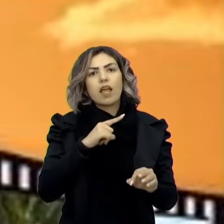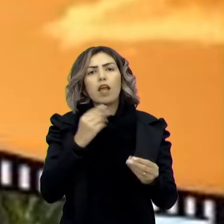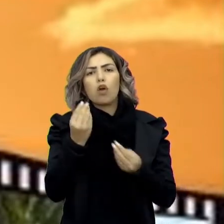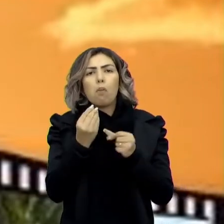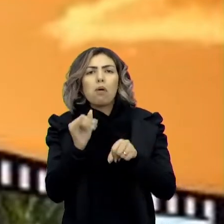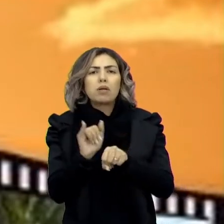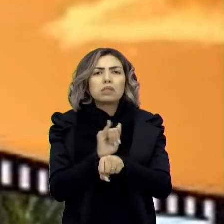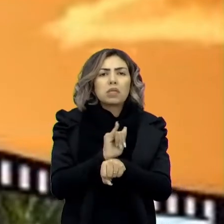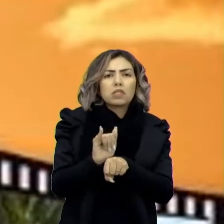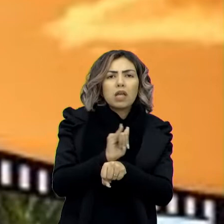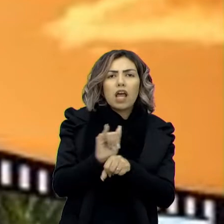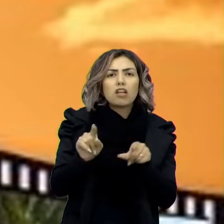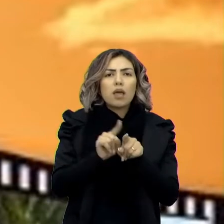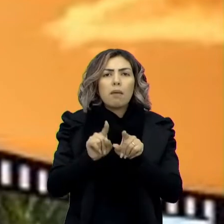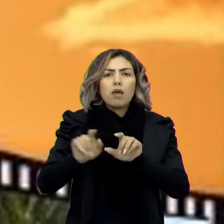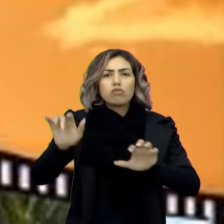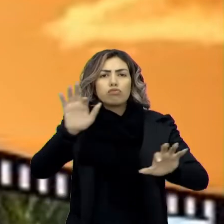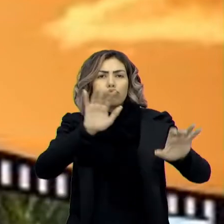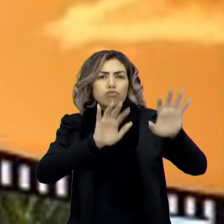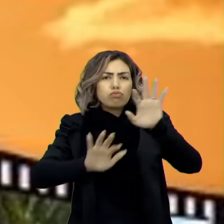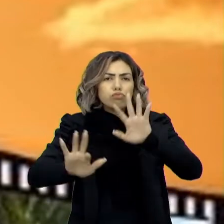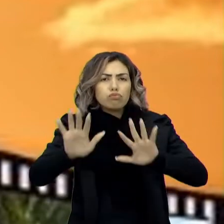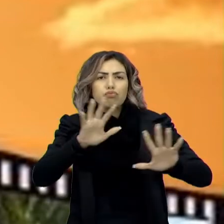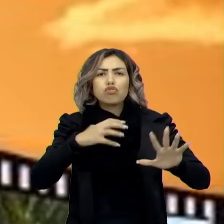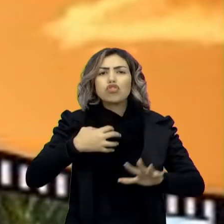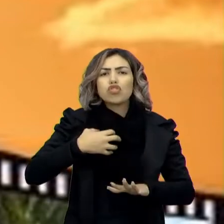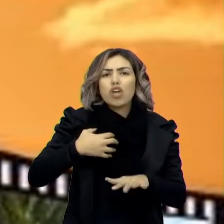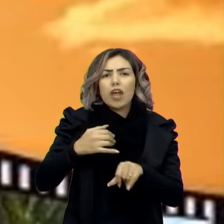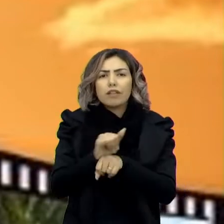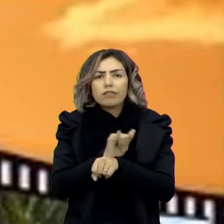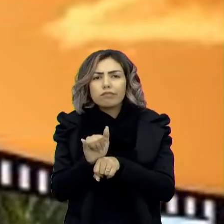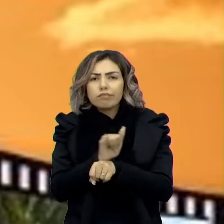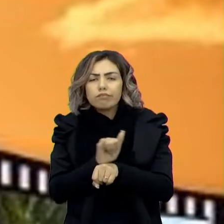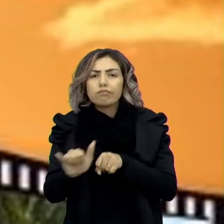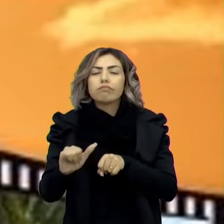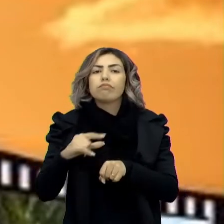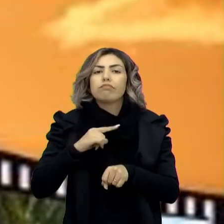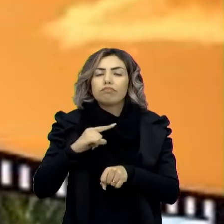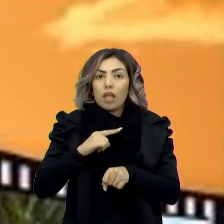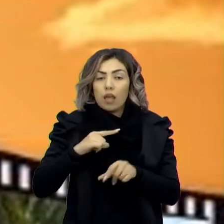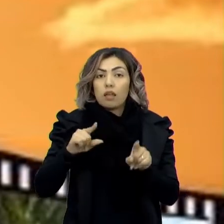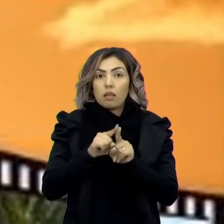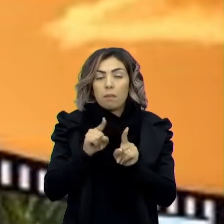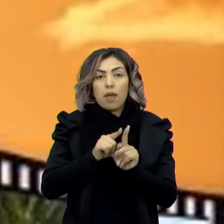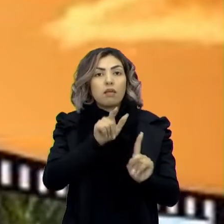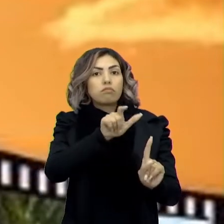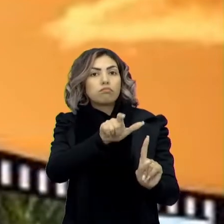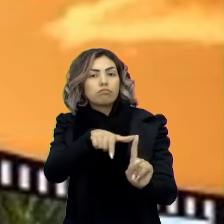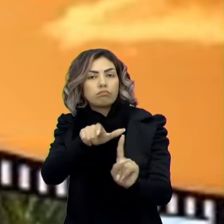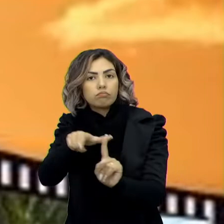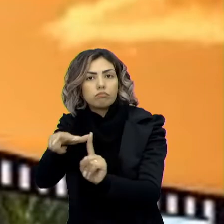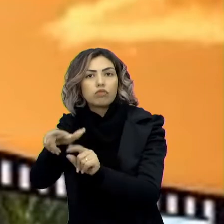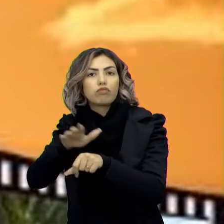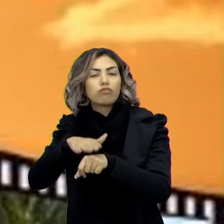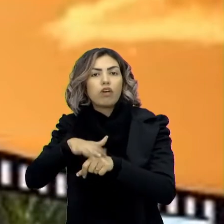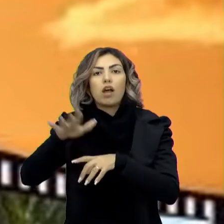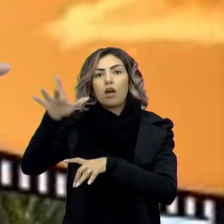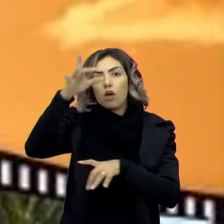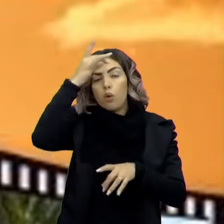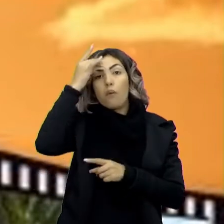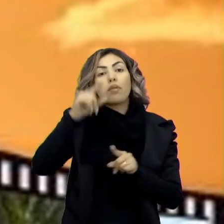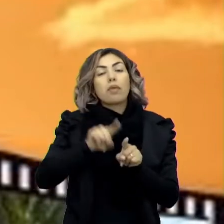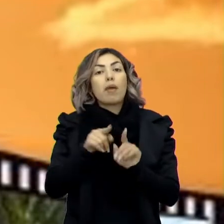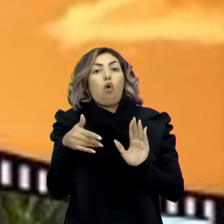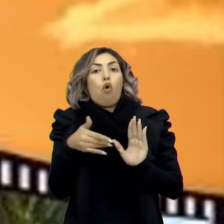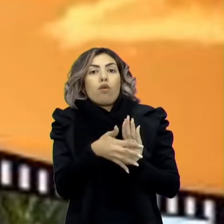sonoplastia, os efeitos que a gente tem, a produção, a pós-produção, a gente tem o elenco, que é selecionado, não um roteiro, o roteirista